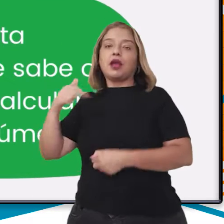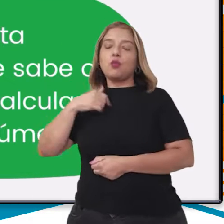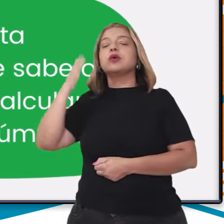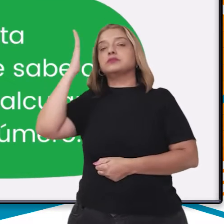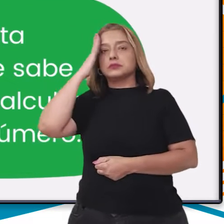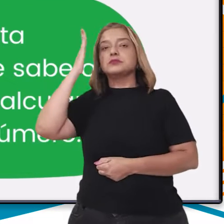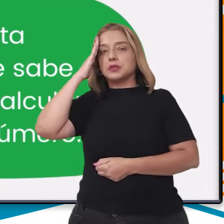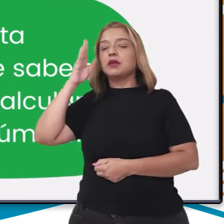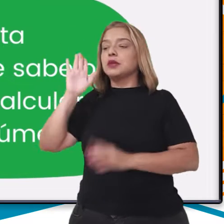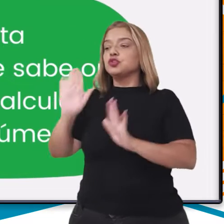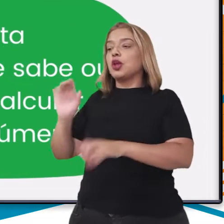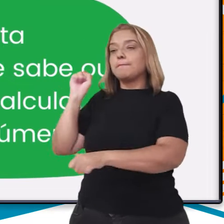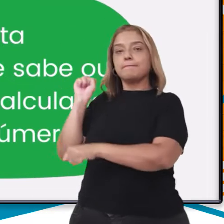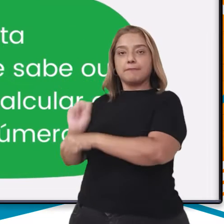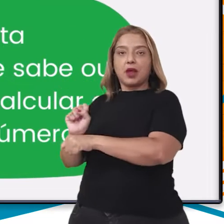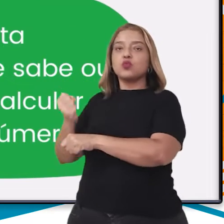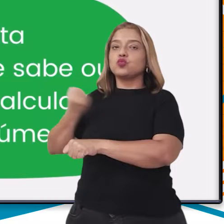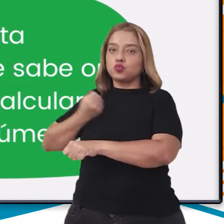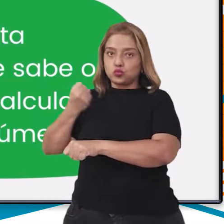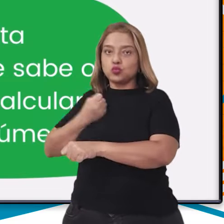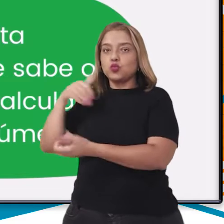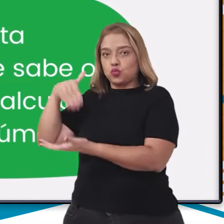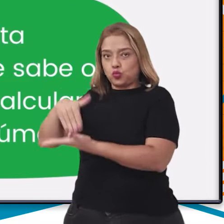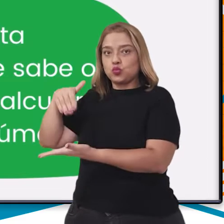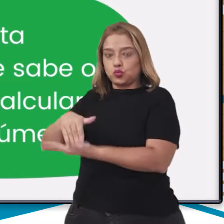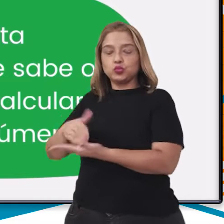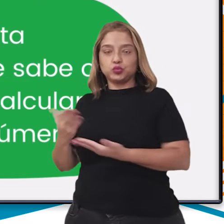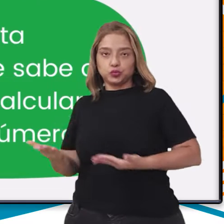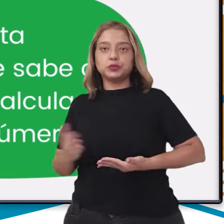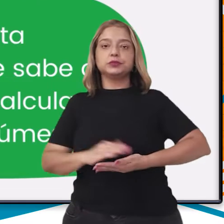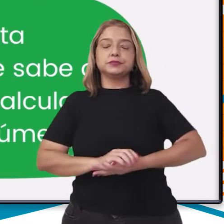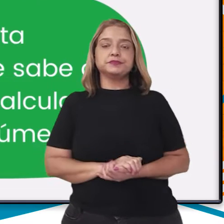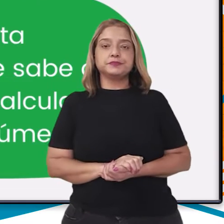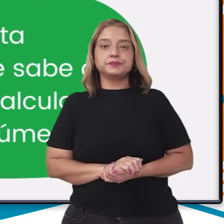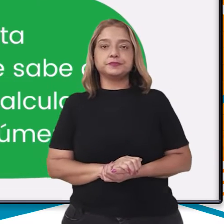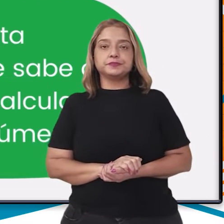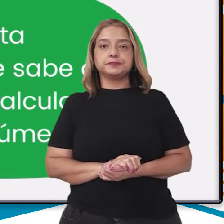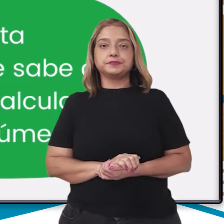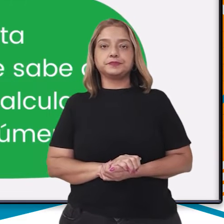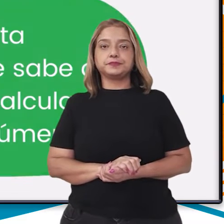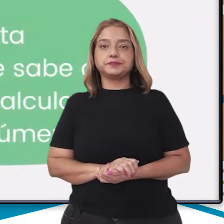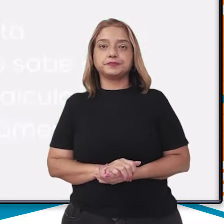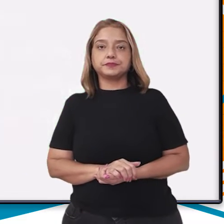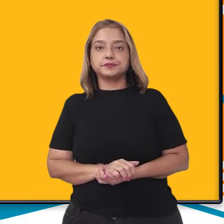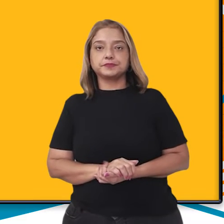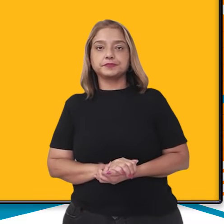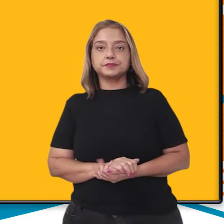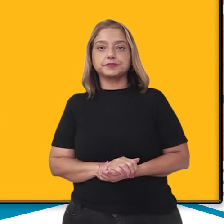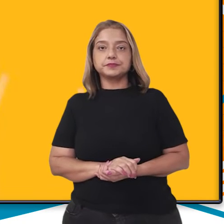possível determinar ou calcular o último número na sequência.